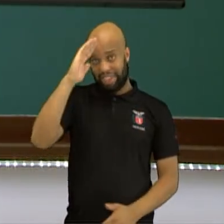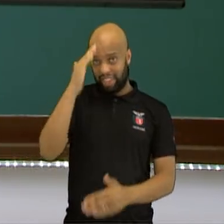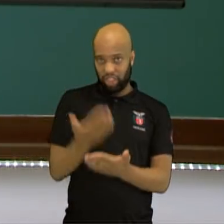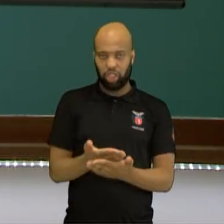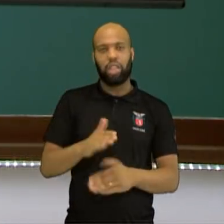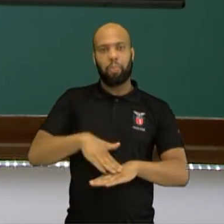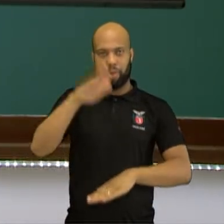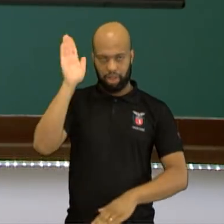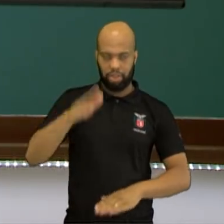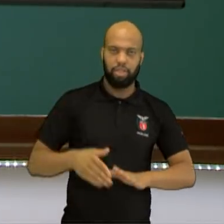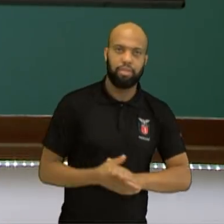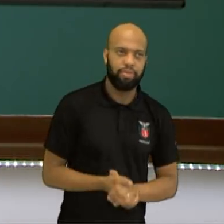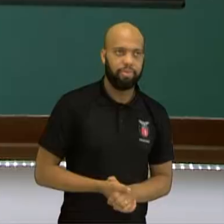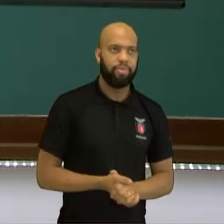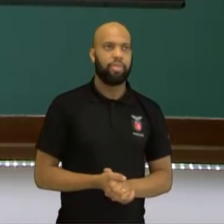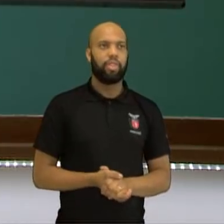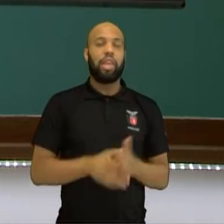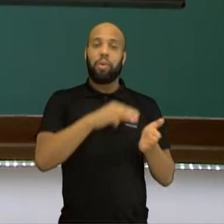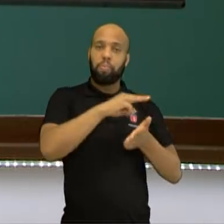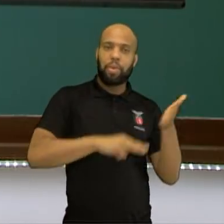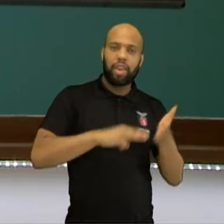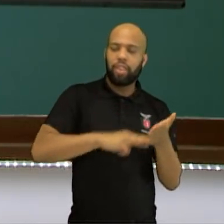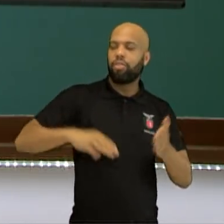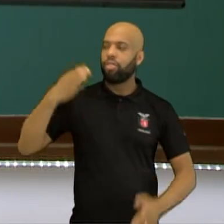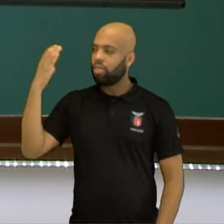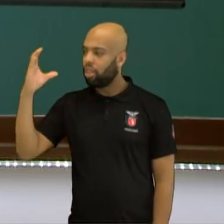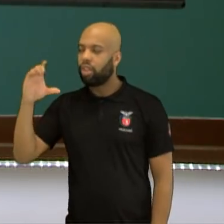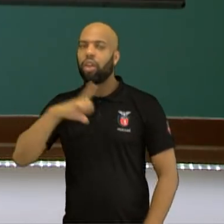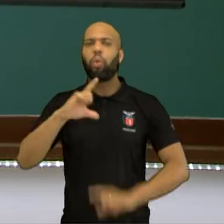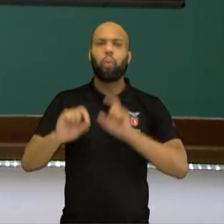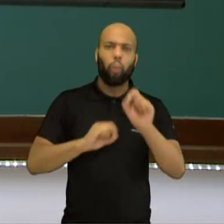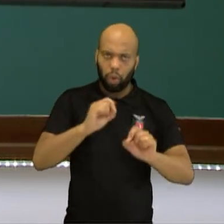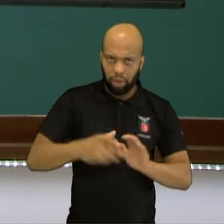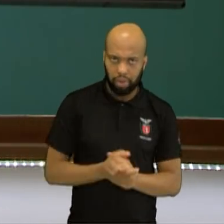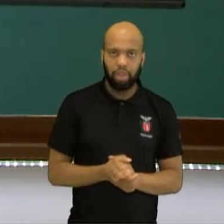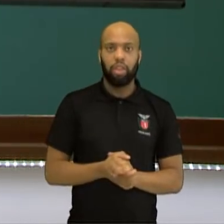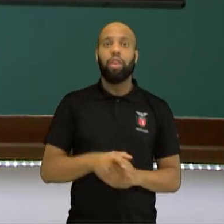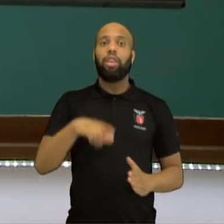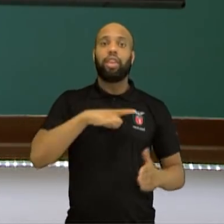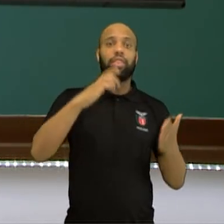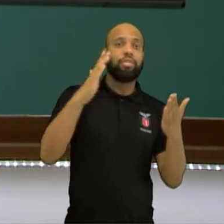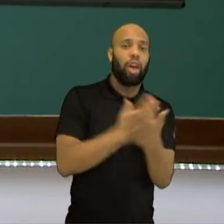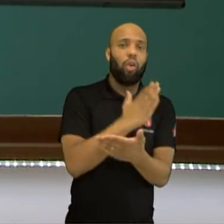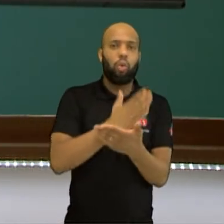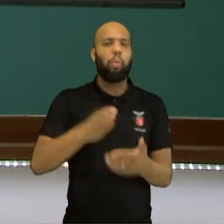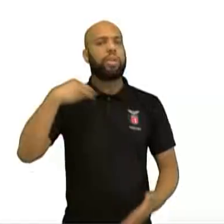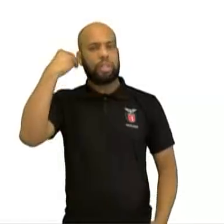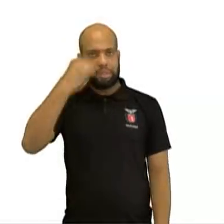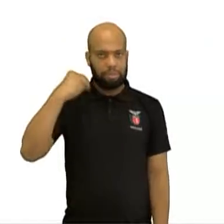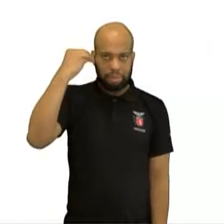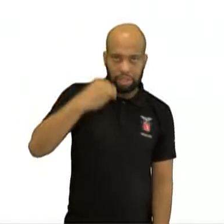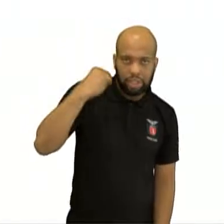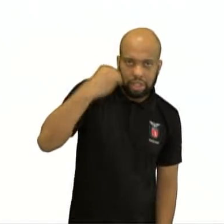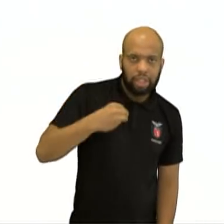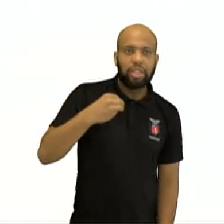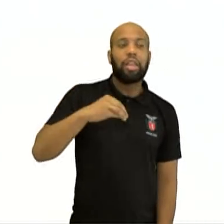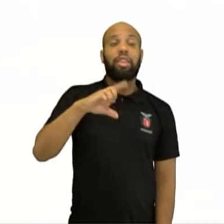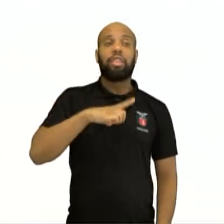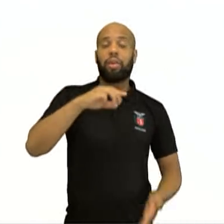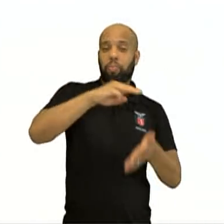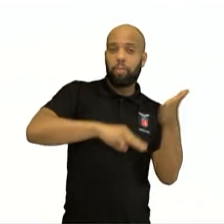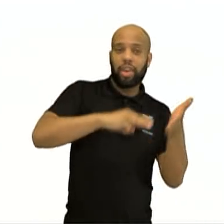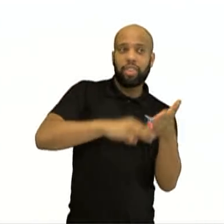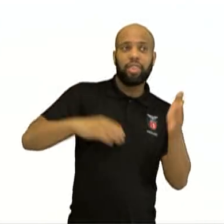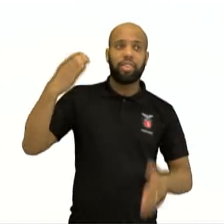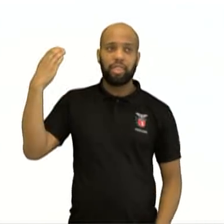credibilidade possível. O método científico, ele passa aí por algumas experiências e nós temos um método